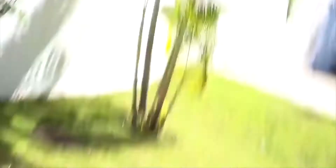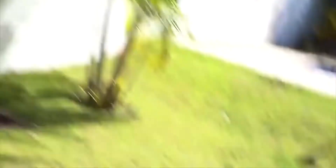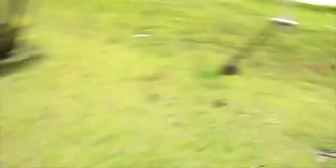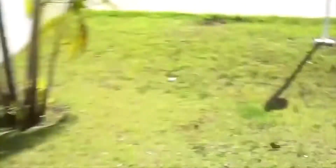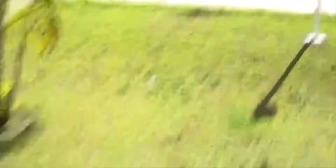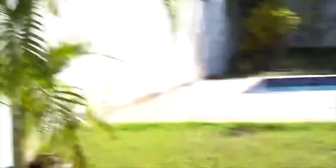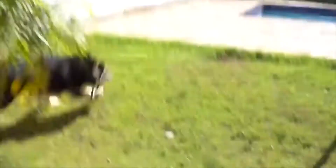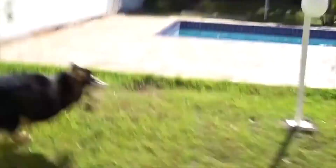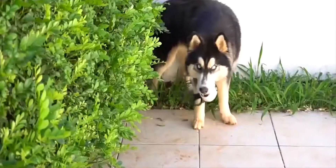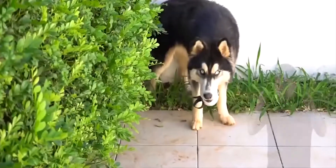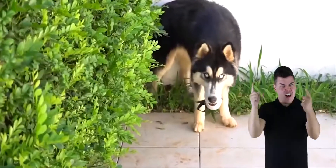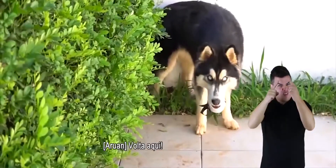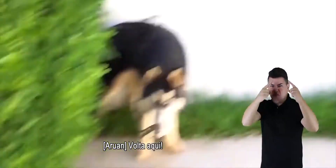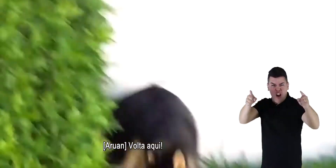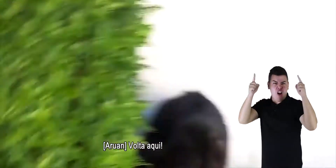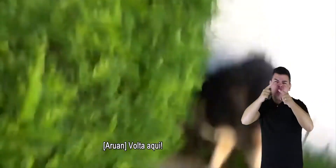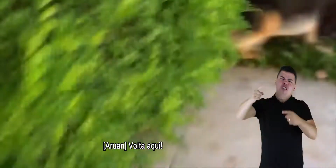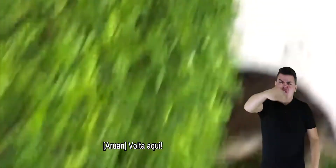corre por um gramado.